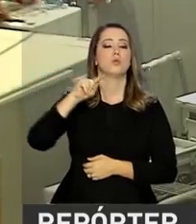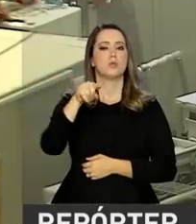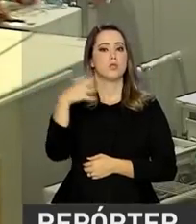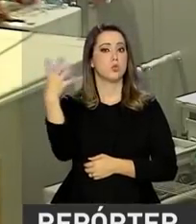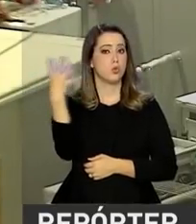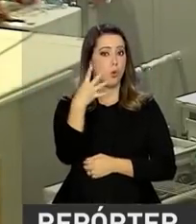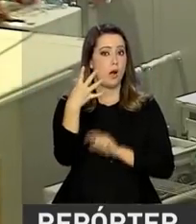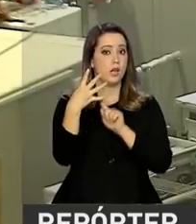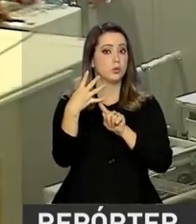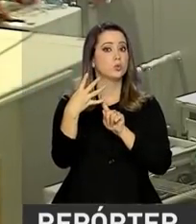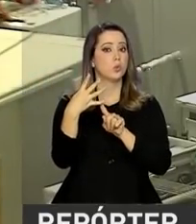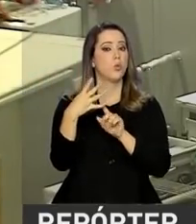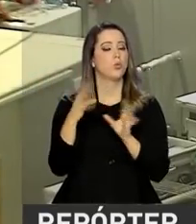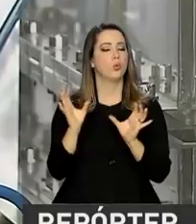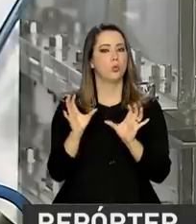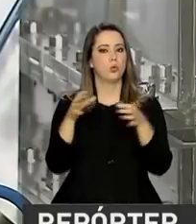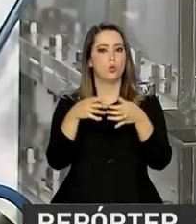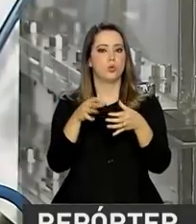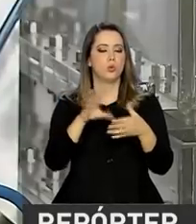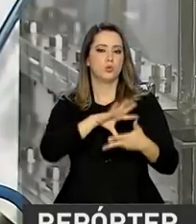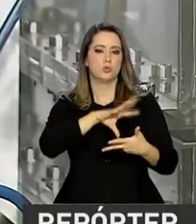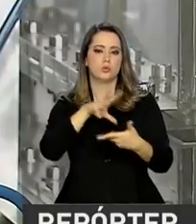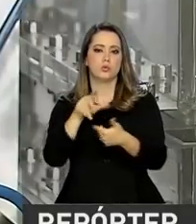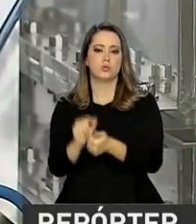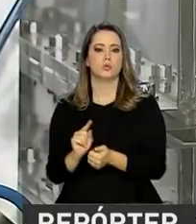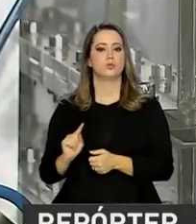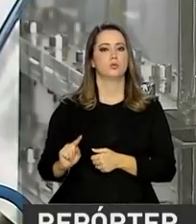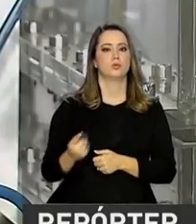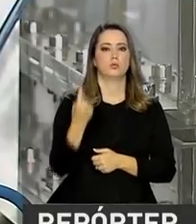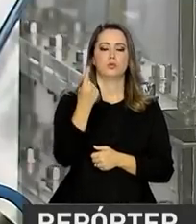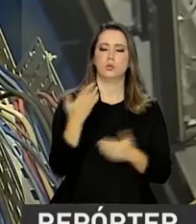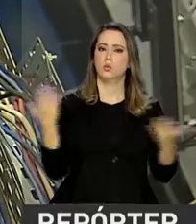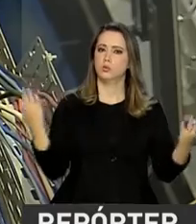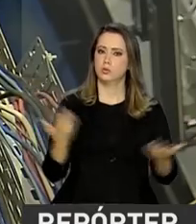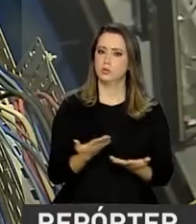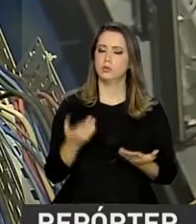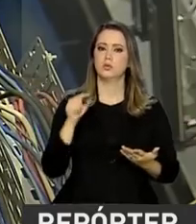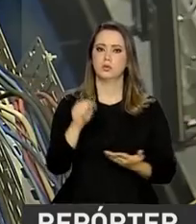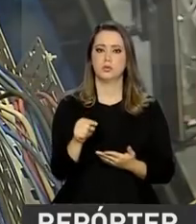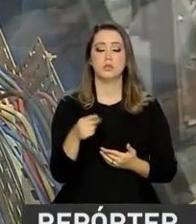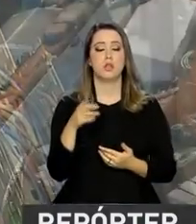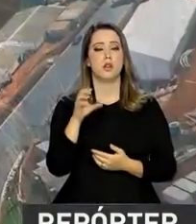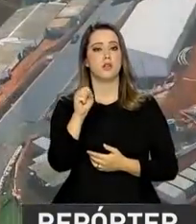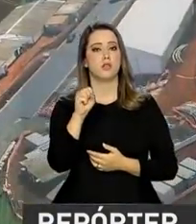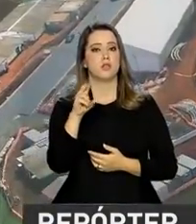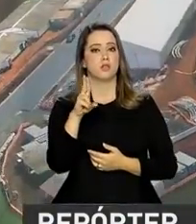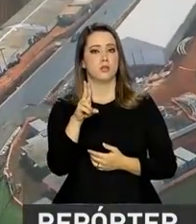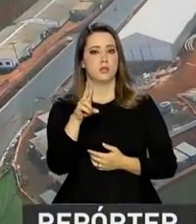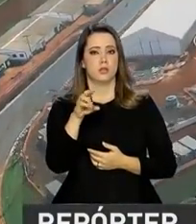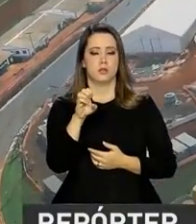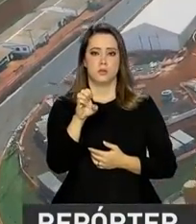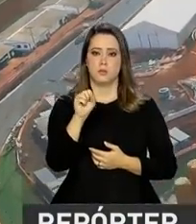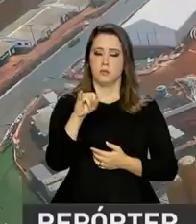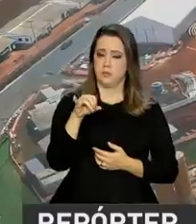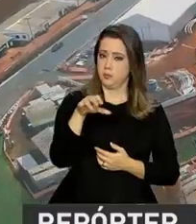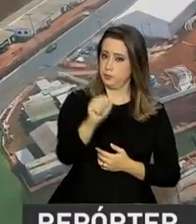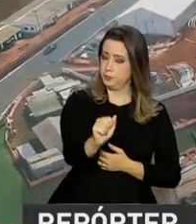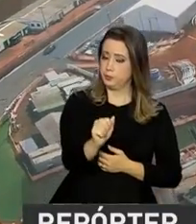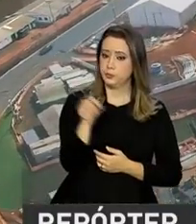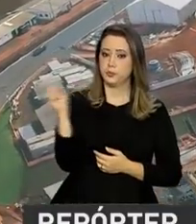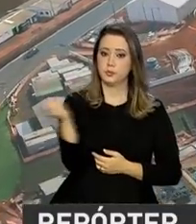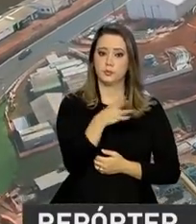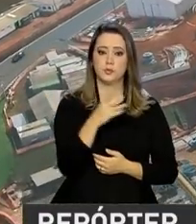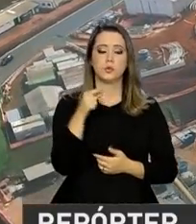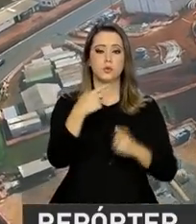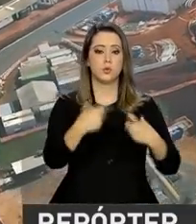quarta geração em todo o mundo. O único em funcionamento até agora está na Suécia. O novo acelerador vai ficar